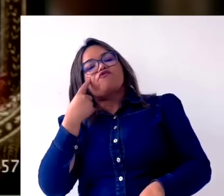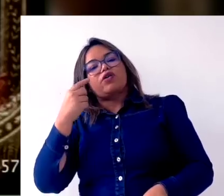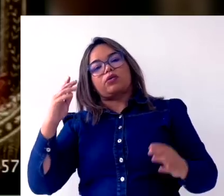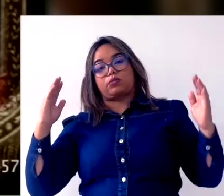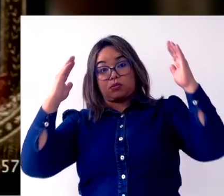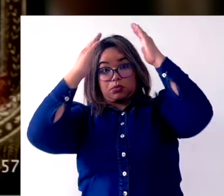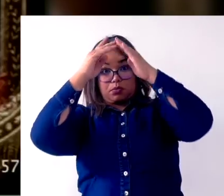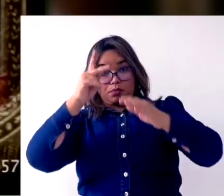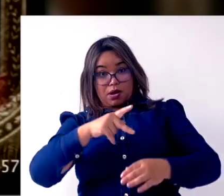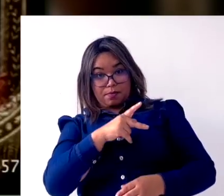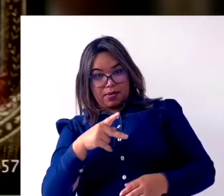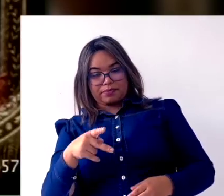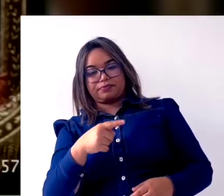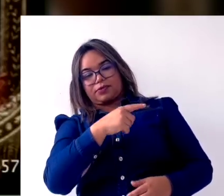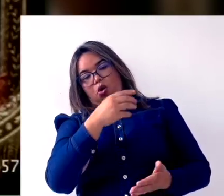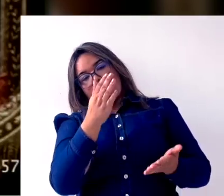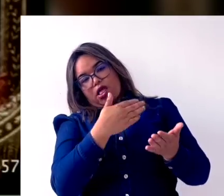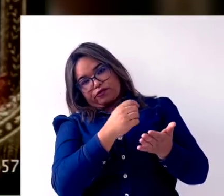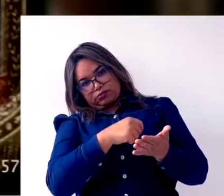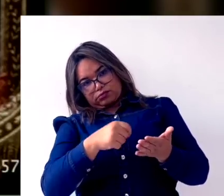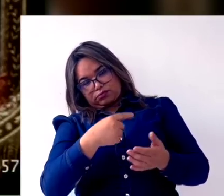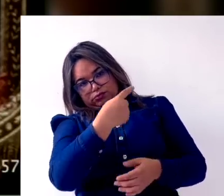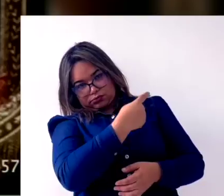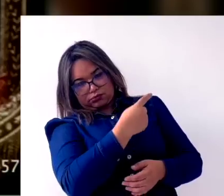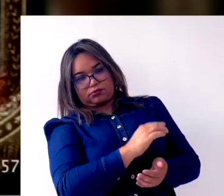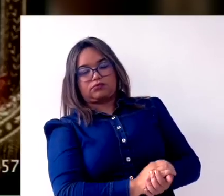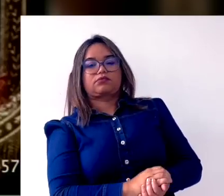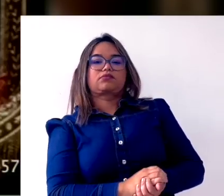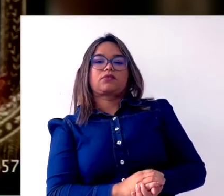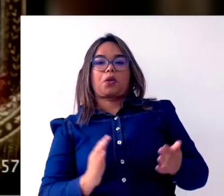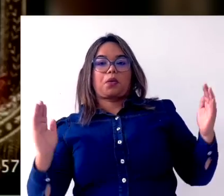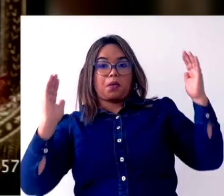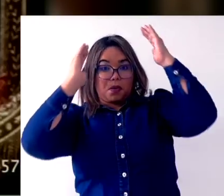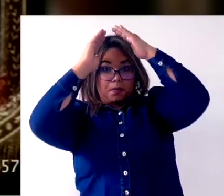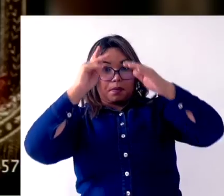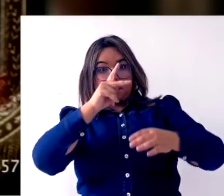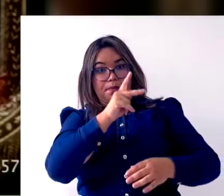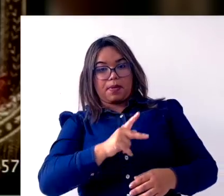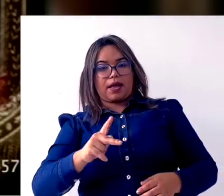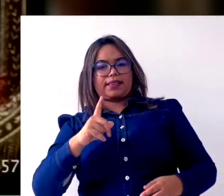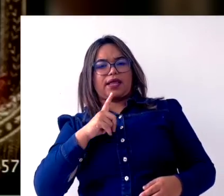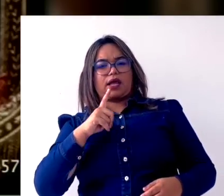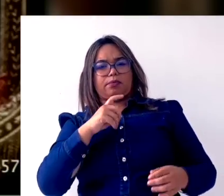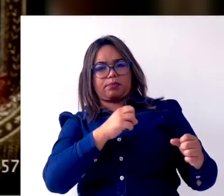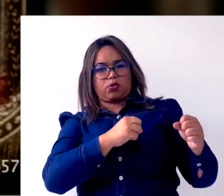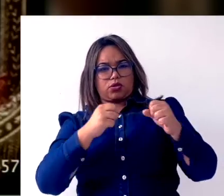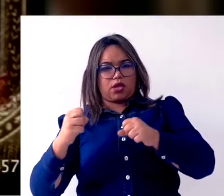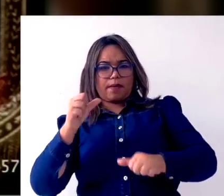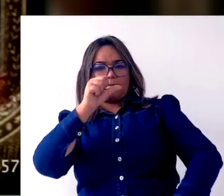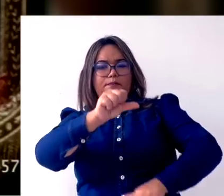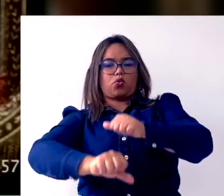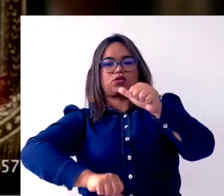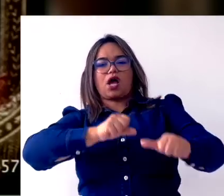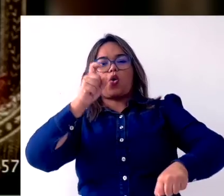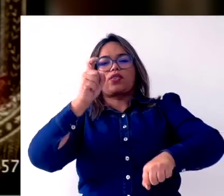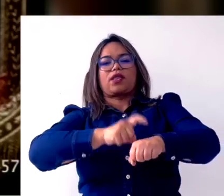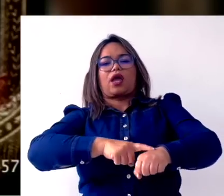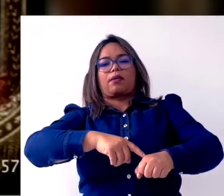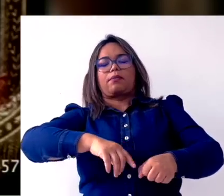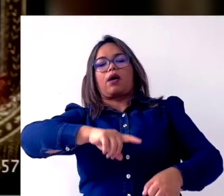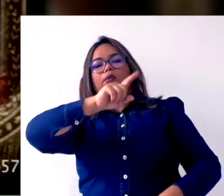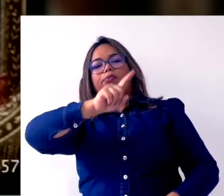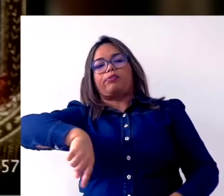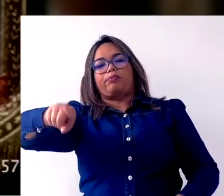Neste livro do Papa está escrito: o Papa tem poder para mudar os tempos, para abolir as leis e para